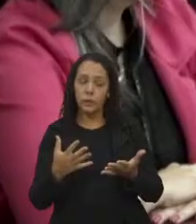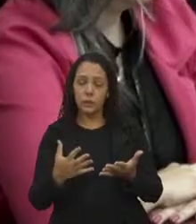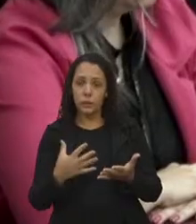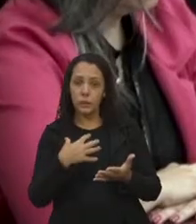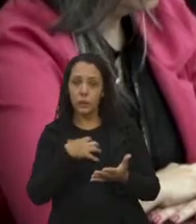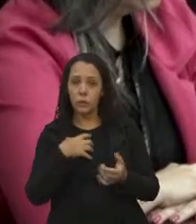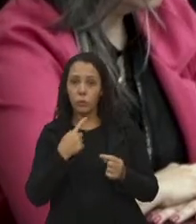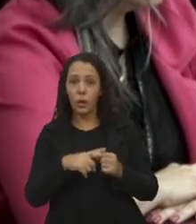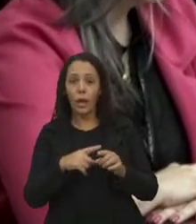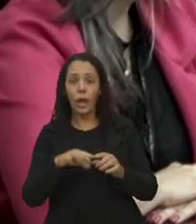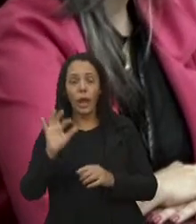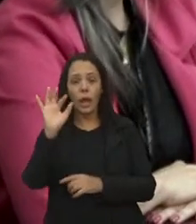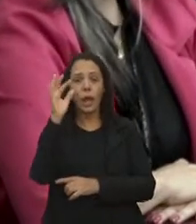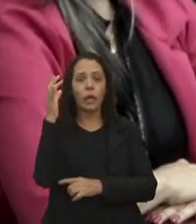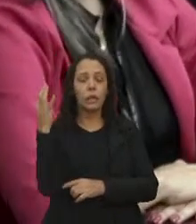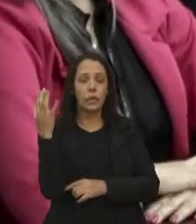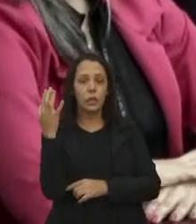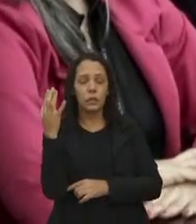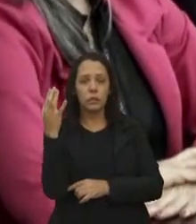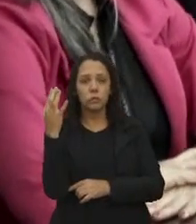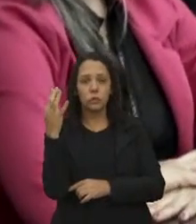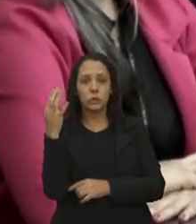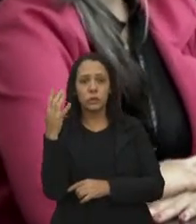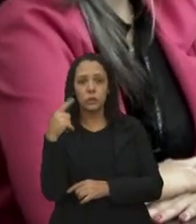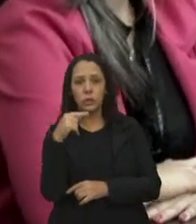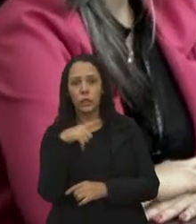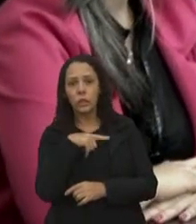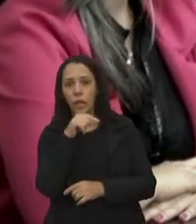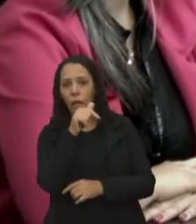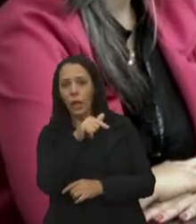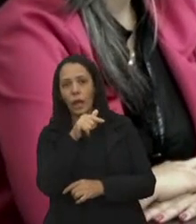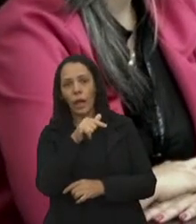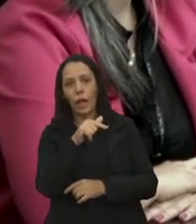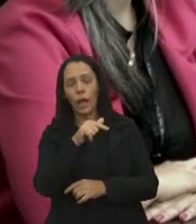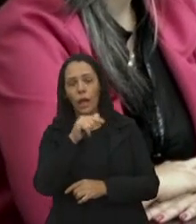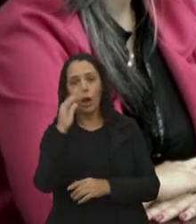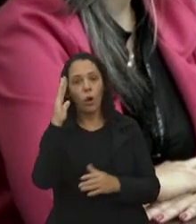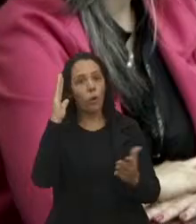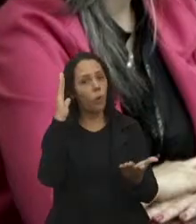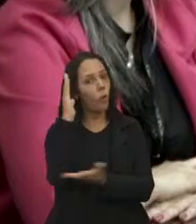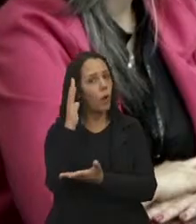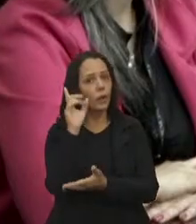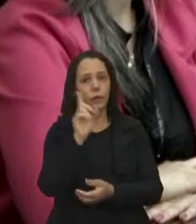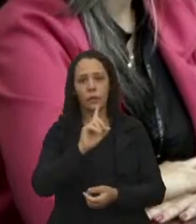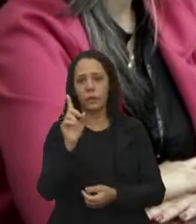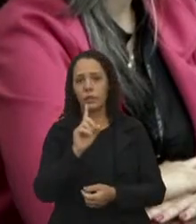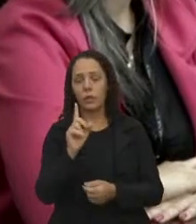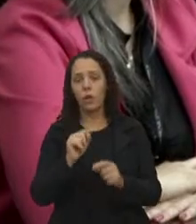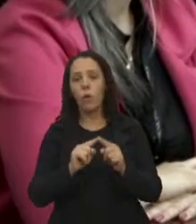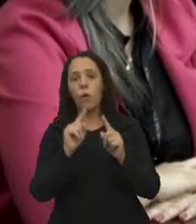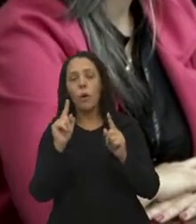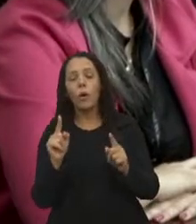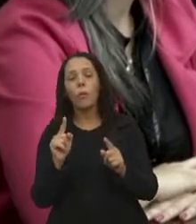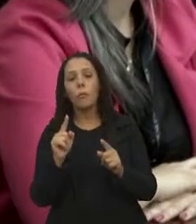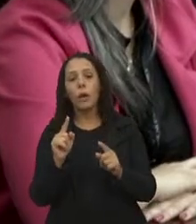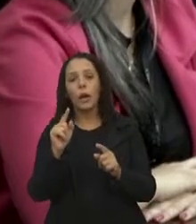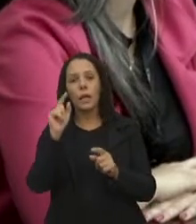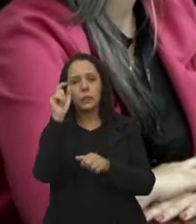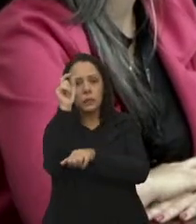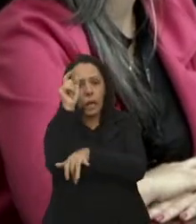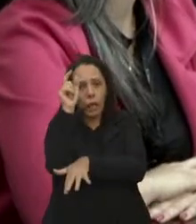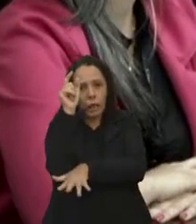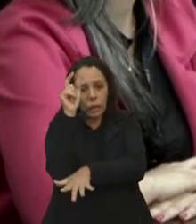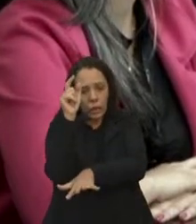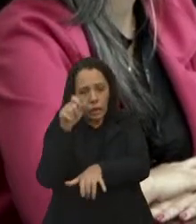aquelas árvores, né, a gente pretende não cortá-las porém elas invadiram de uma